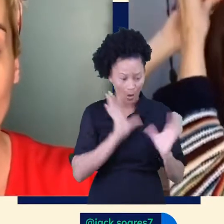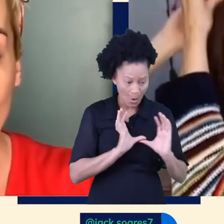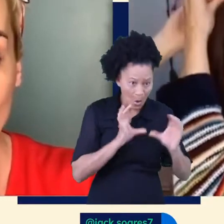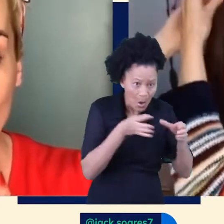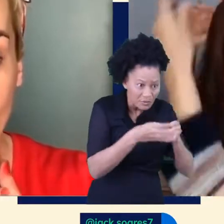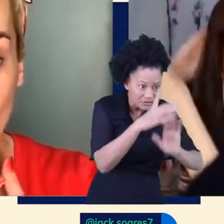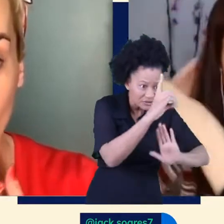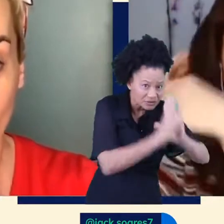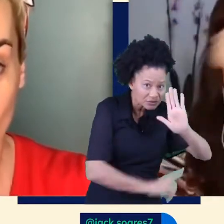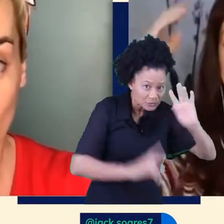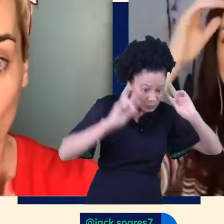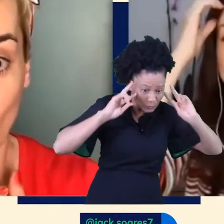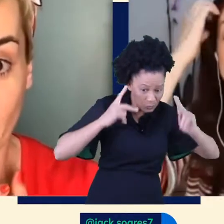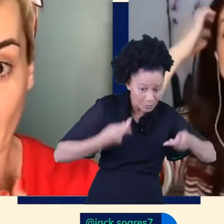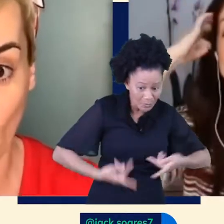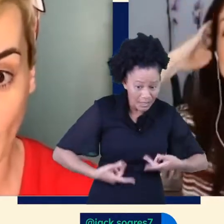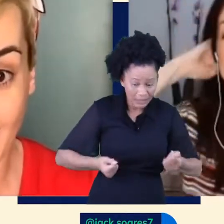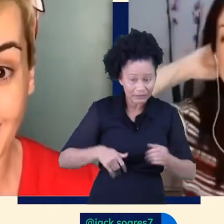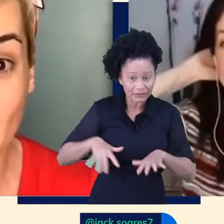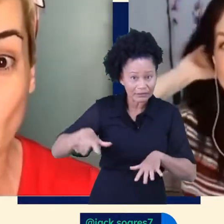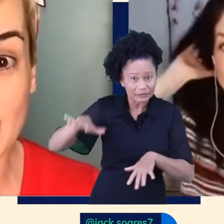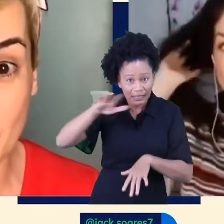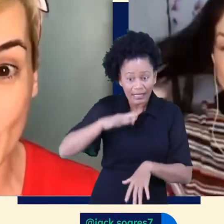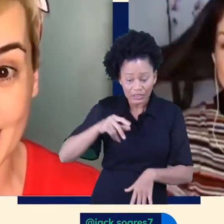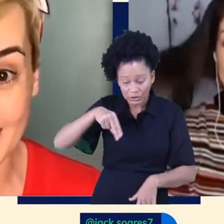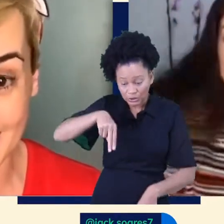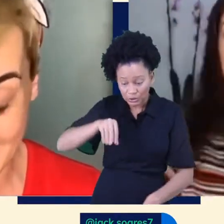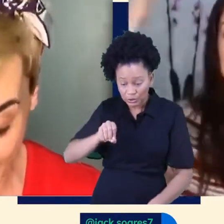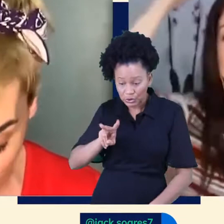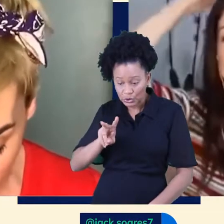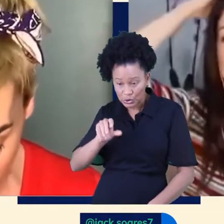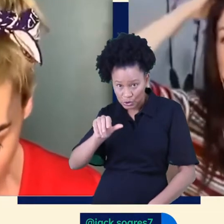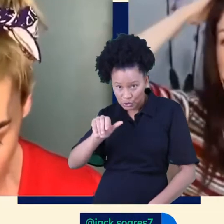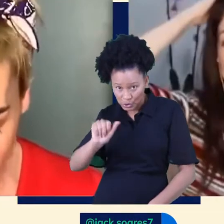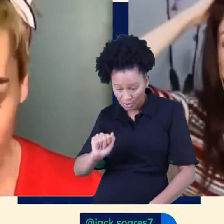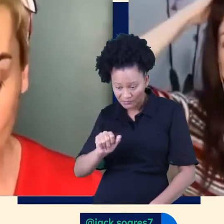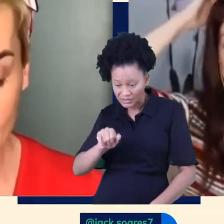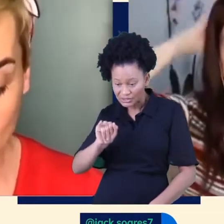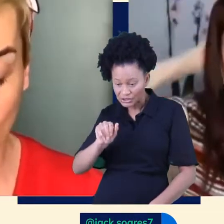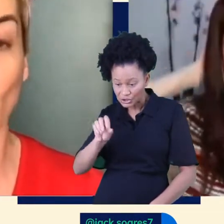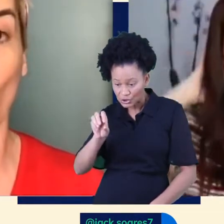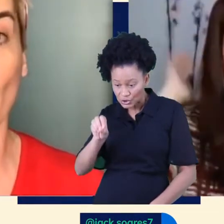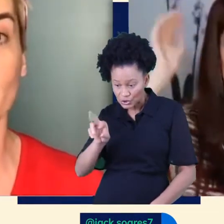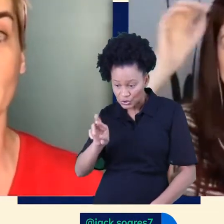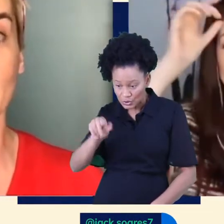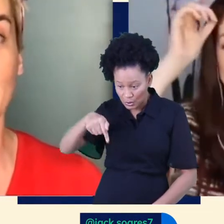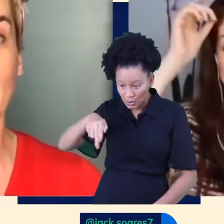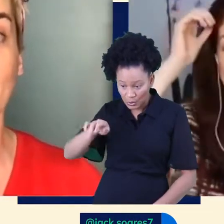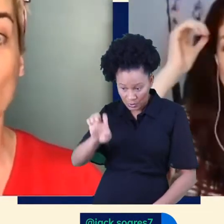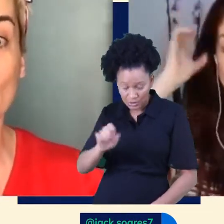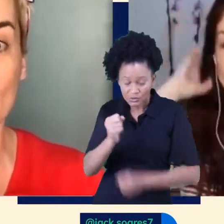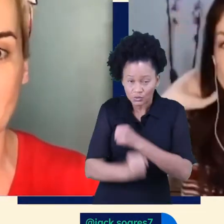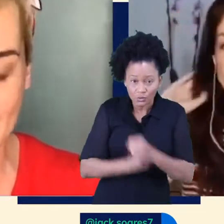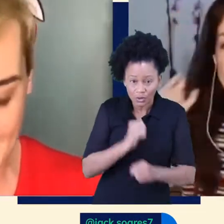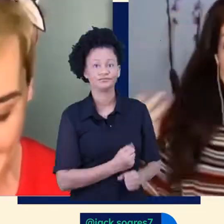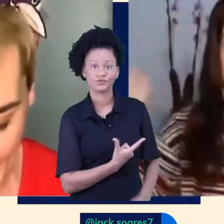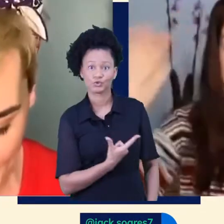A Comissão de Direitos Humanos de Nova York, em 2017, decidiu